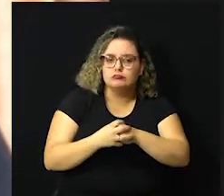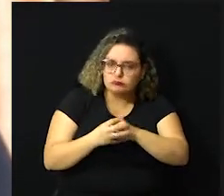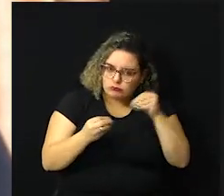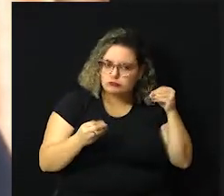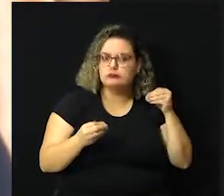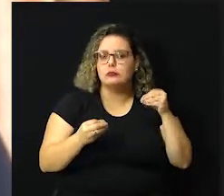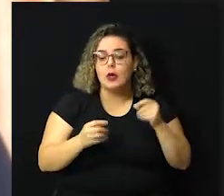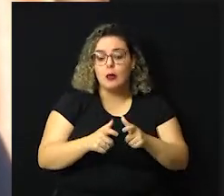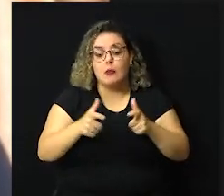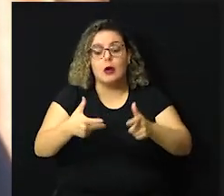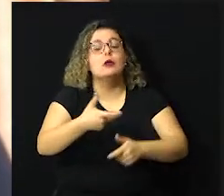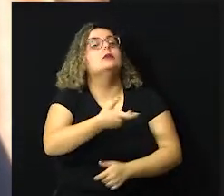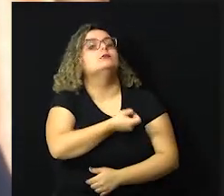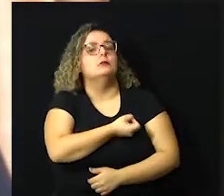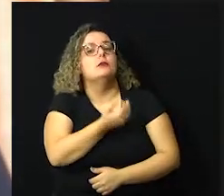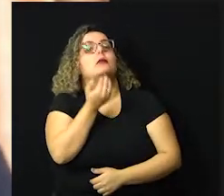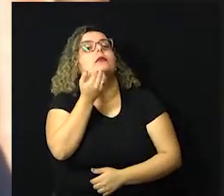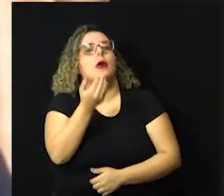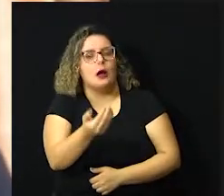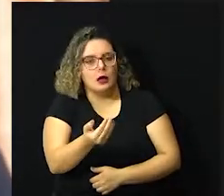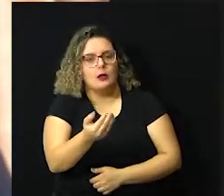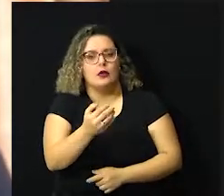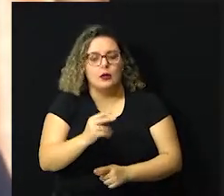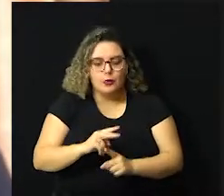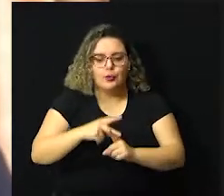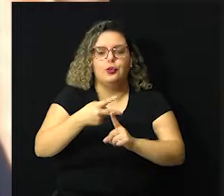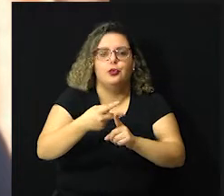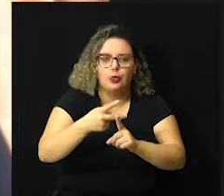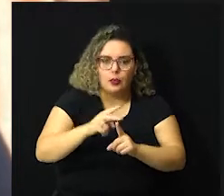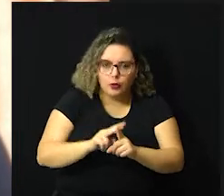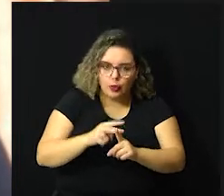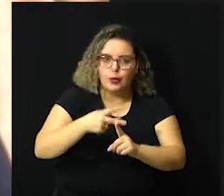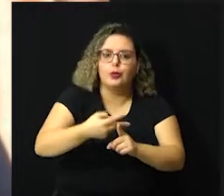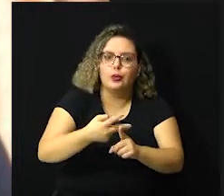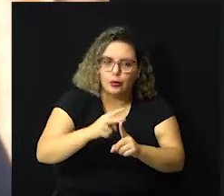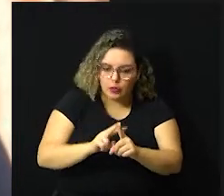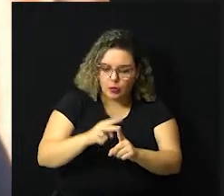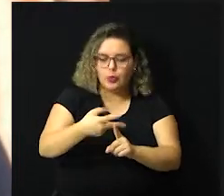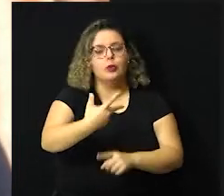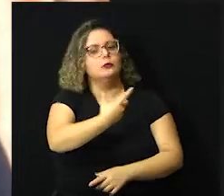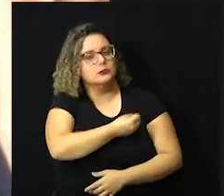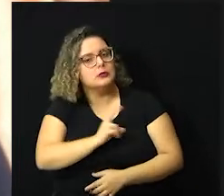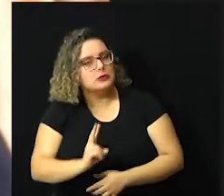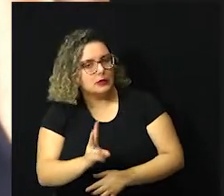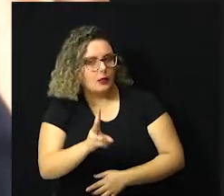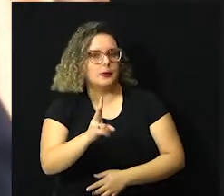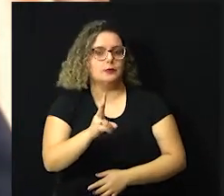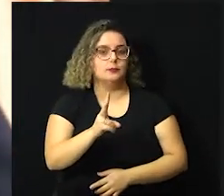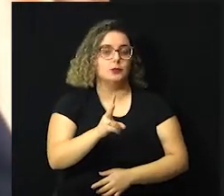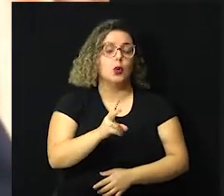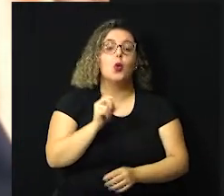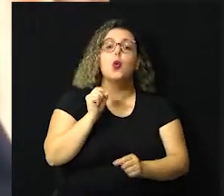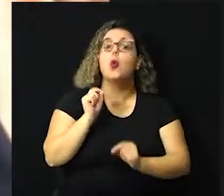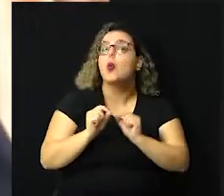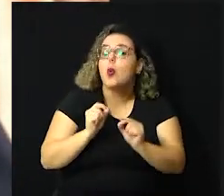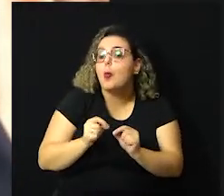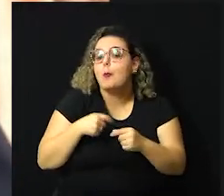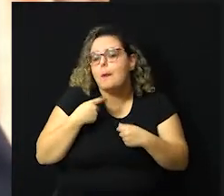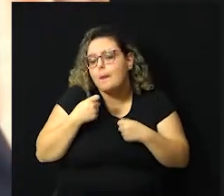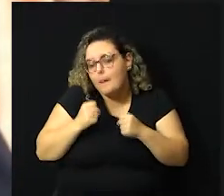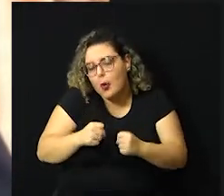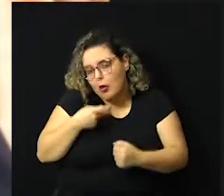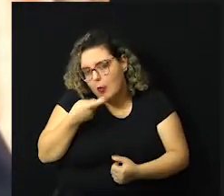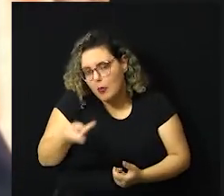grande maioria das vacinas exige doses de reforço. O que a gente pode estabelecer é que, em função